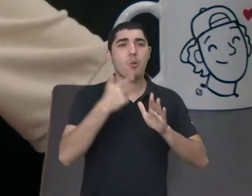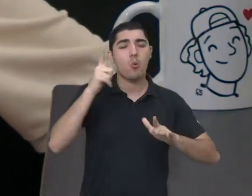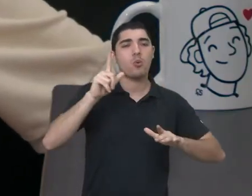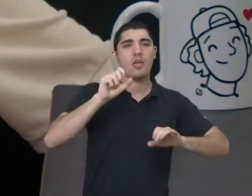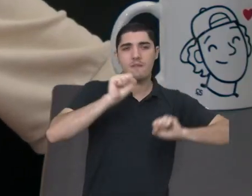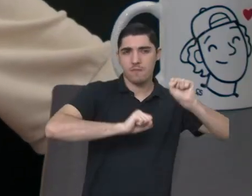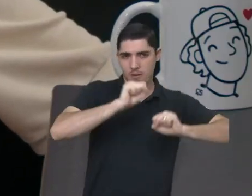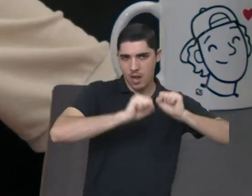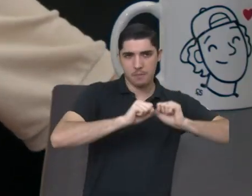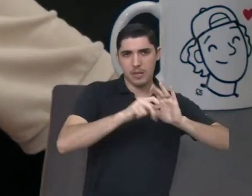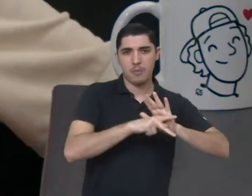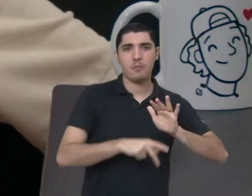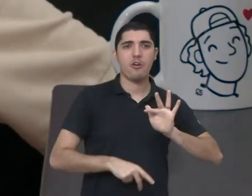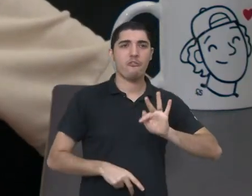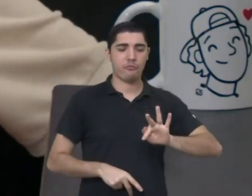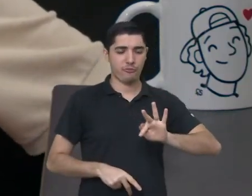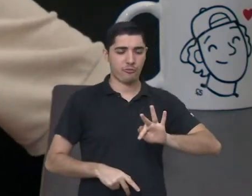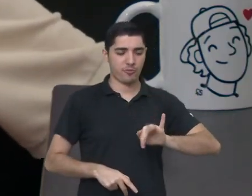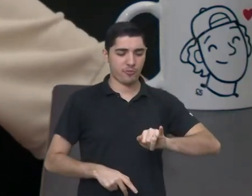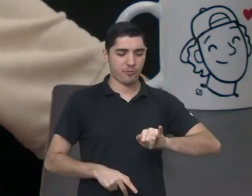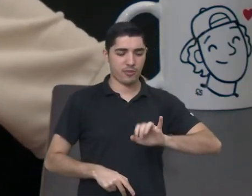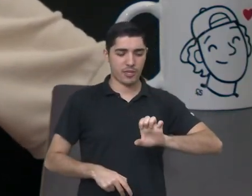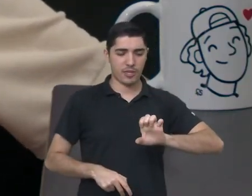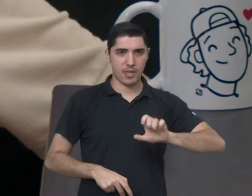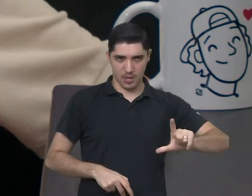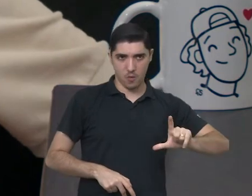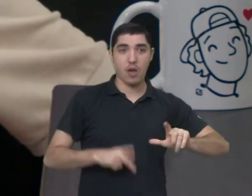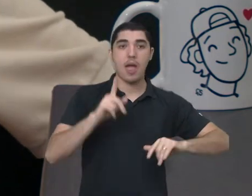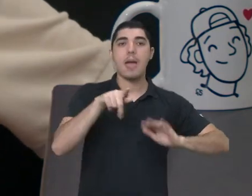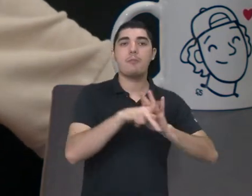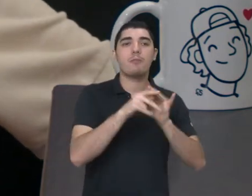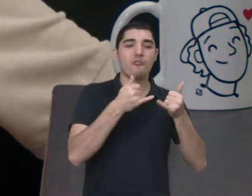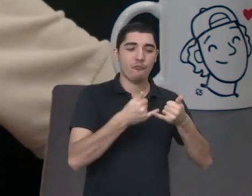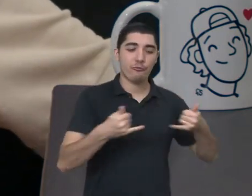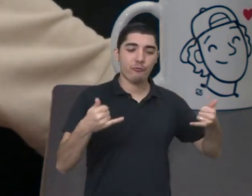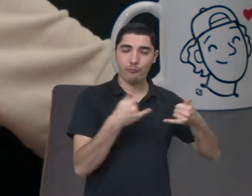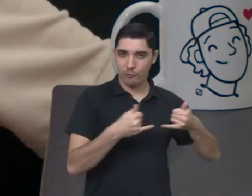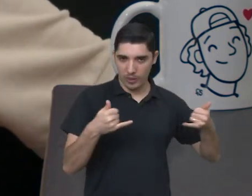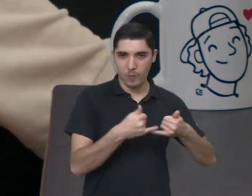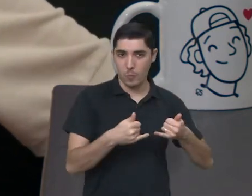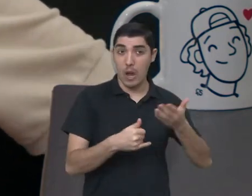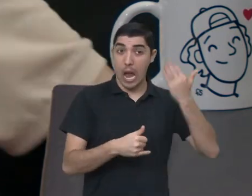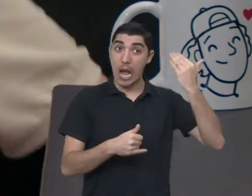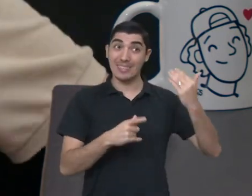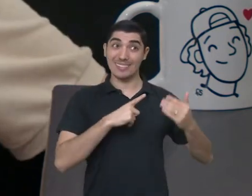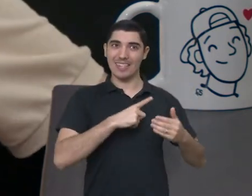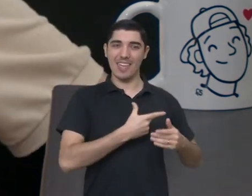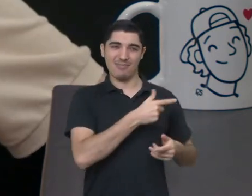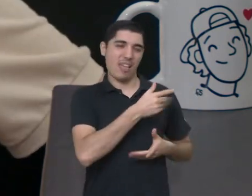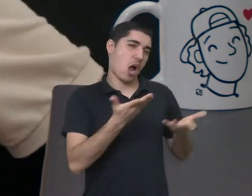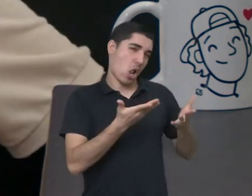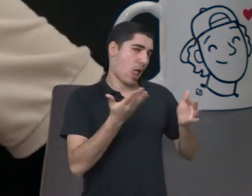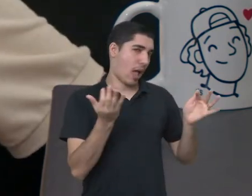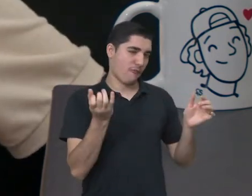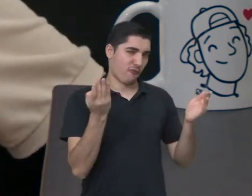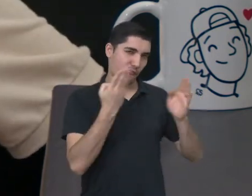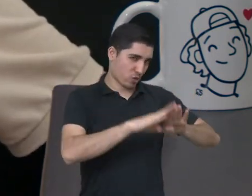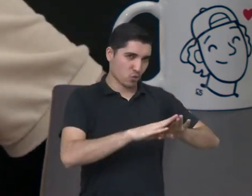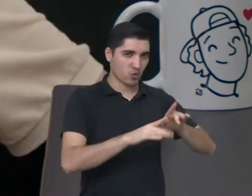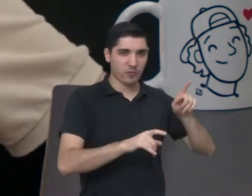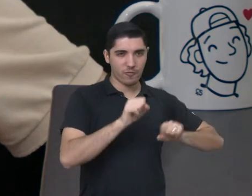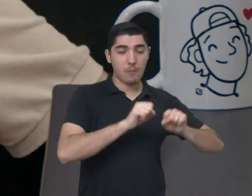E agora é bom o nome desse... História de beira de campo. História de beira de campo. Cara, então não só dentro de campo acontece muita coisa, mas na beira